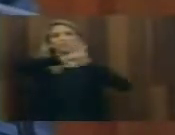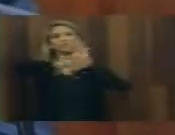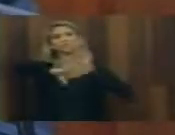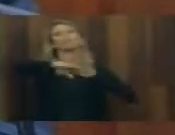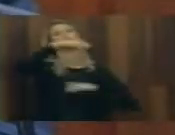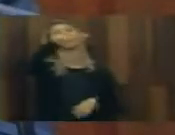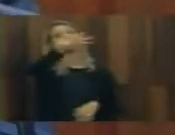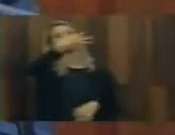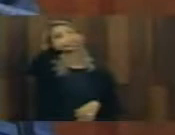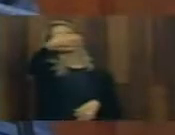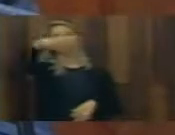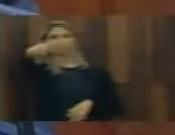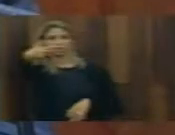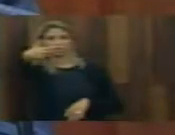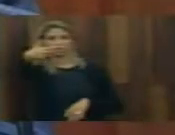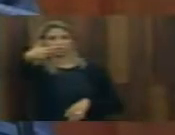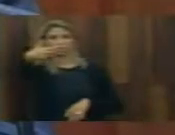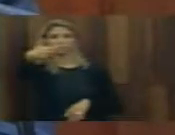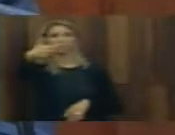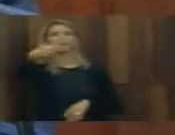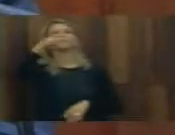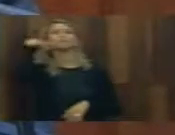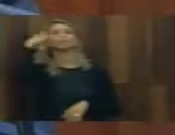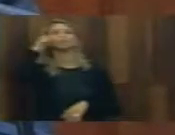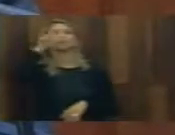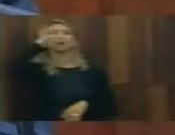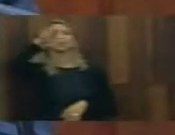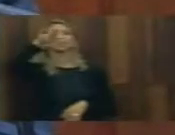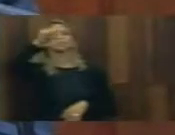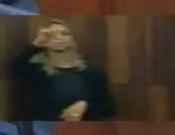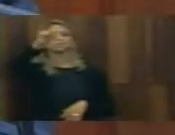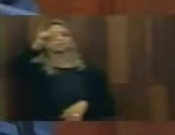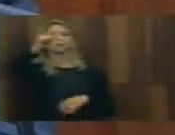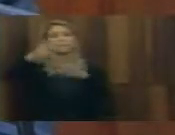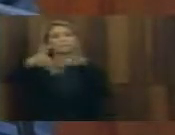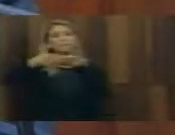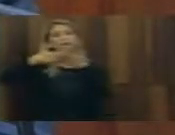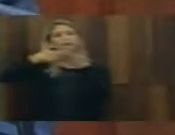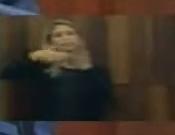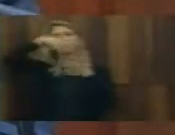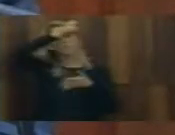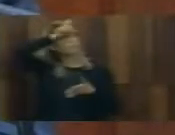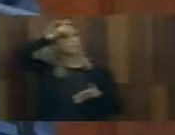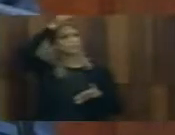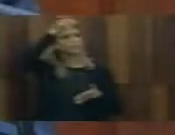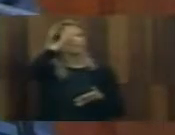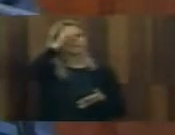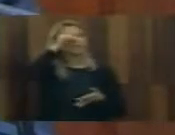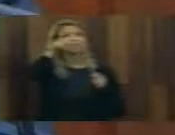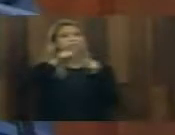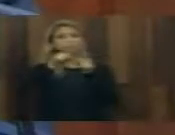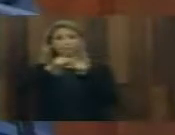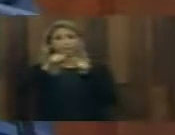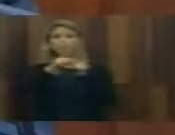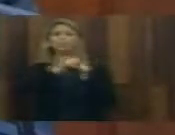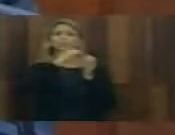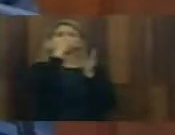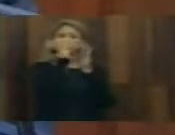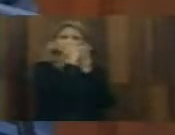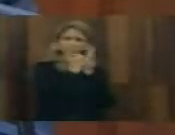Indicação 412/19, promovente Alexandra Codes, solicita ao senhor prefeito o envio de expediente a